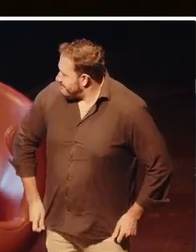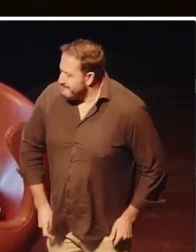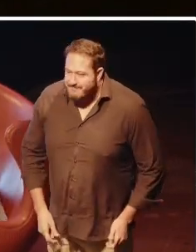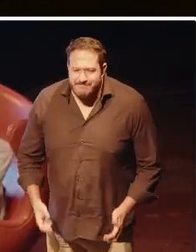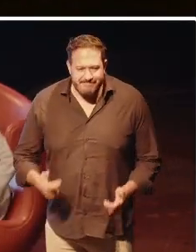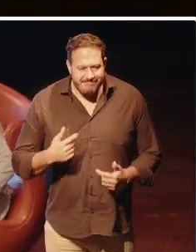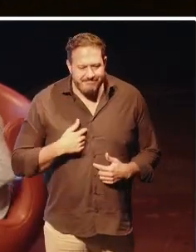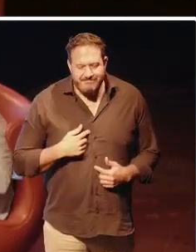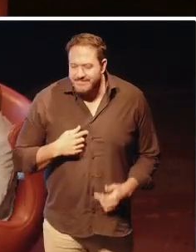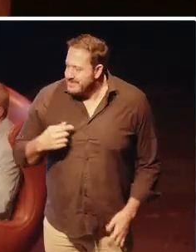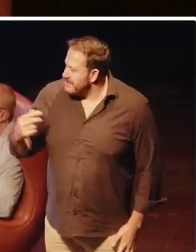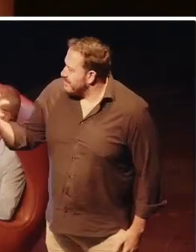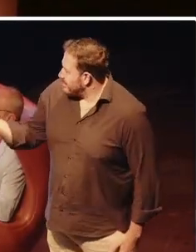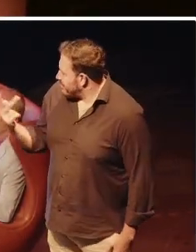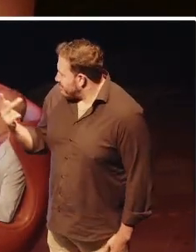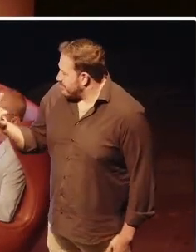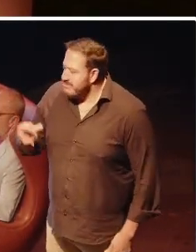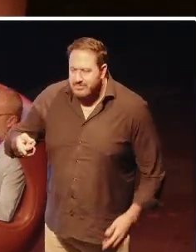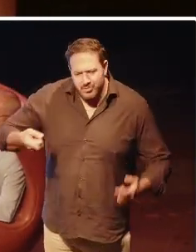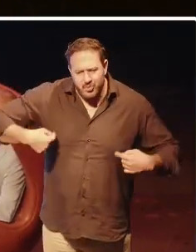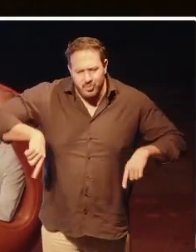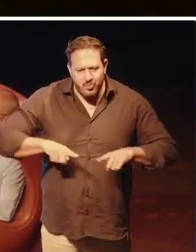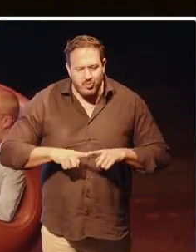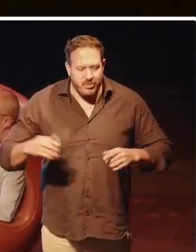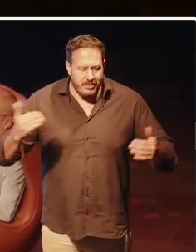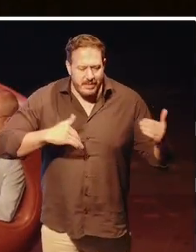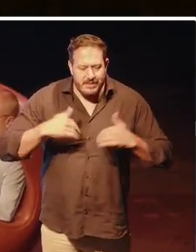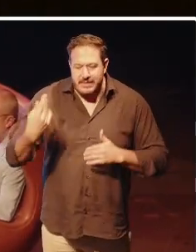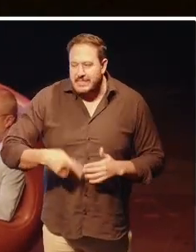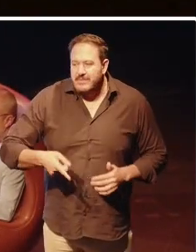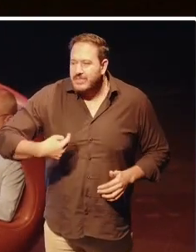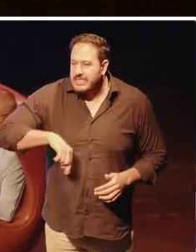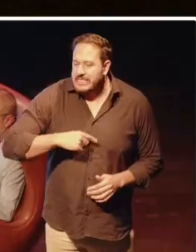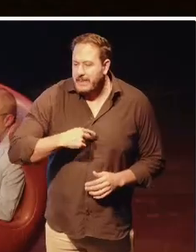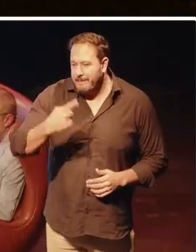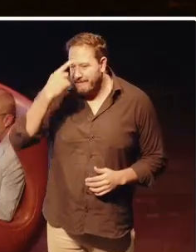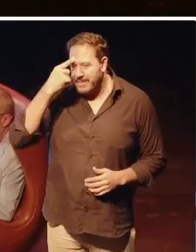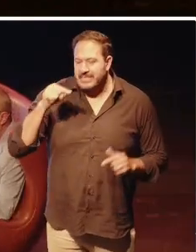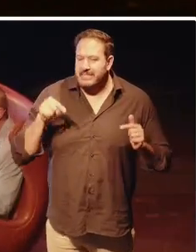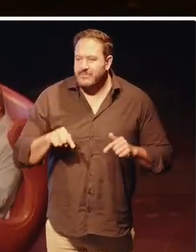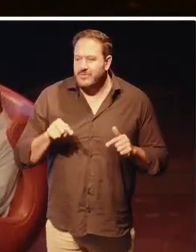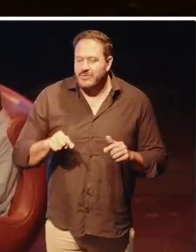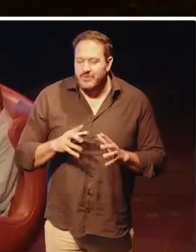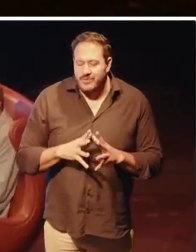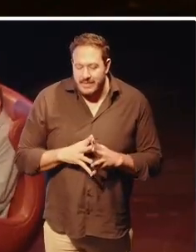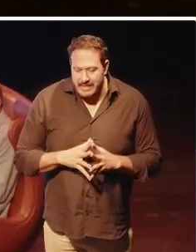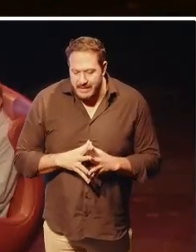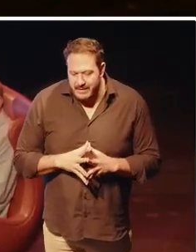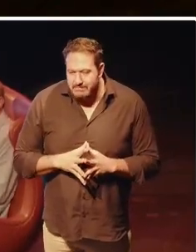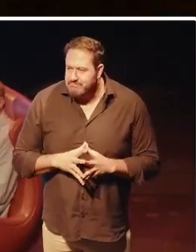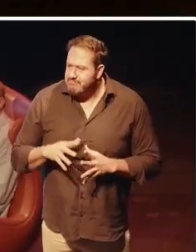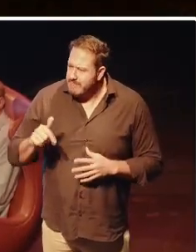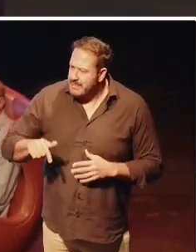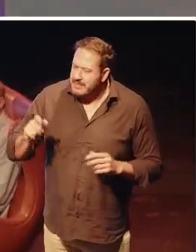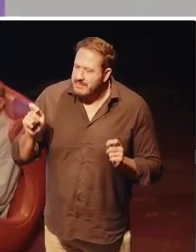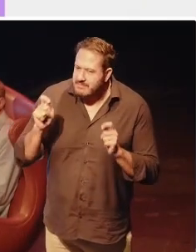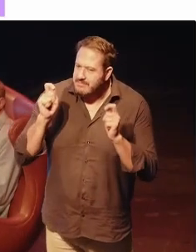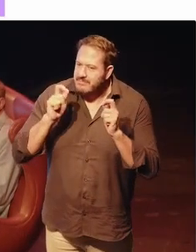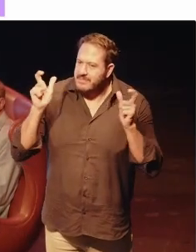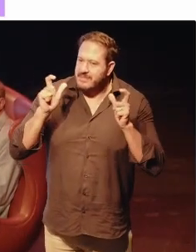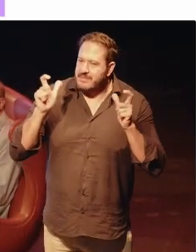a Jerusa, todo mundo que participa, pensa muito nessa frase,